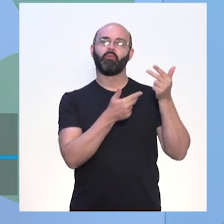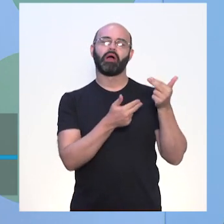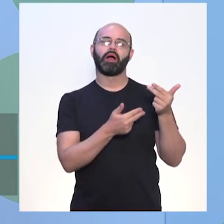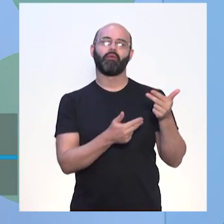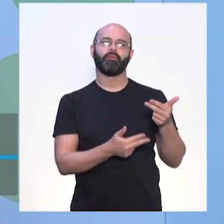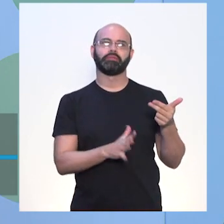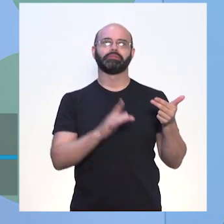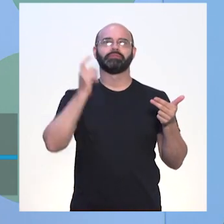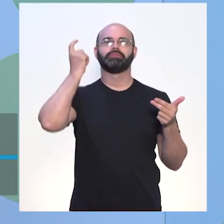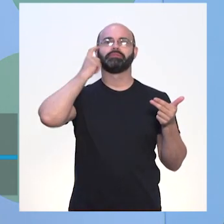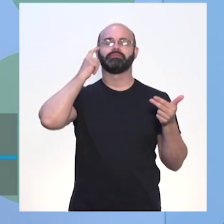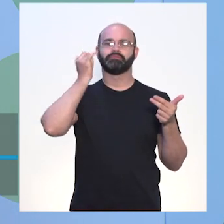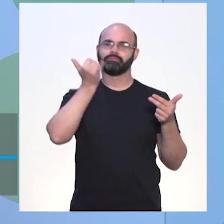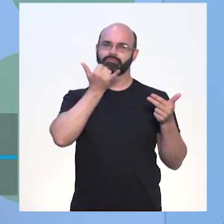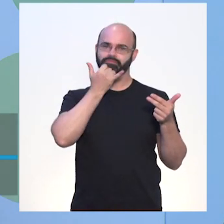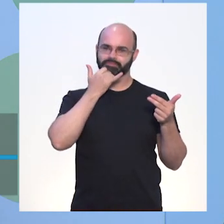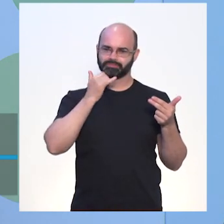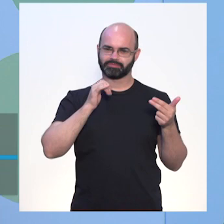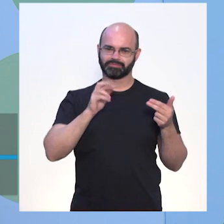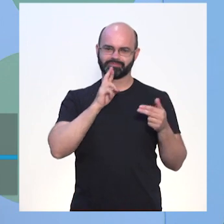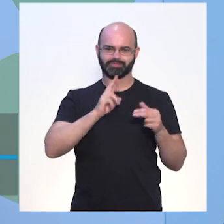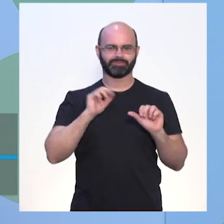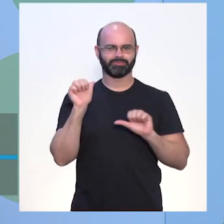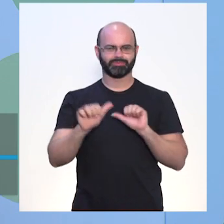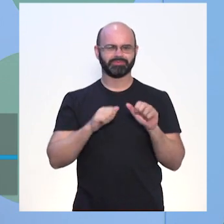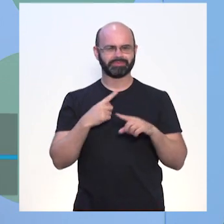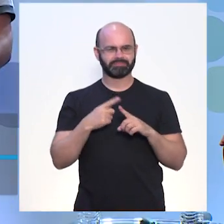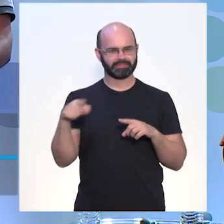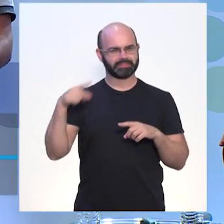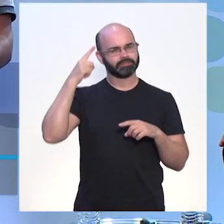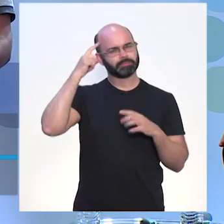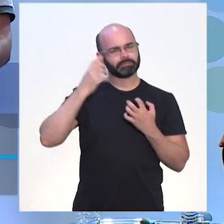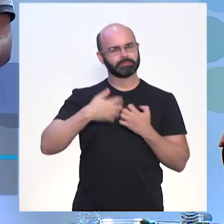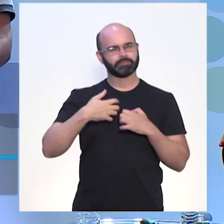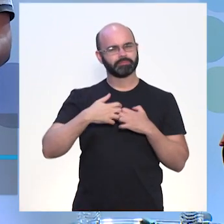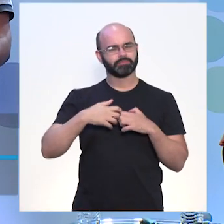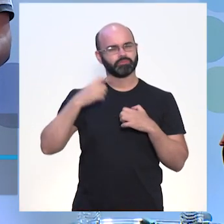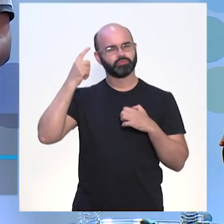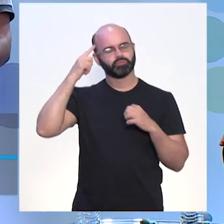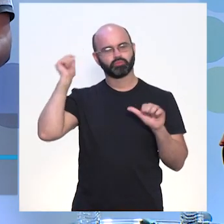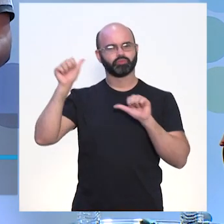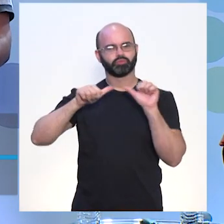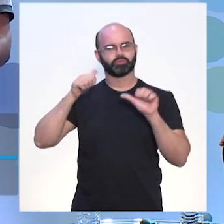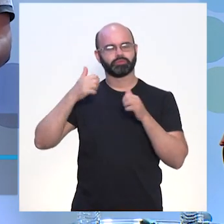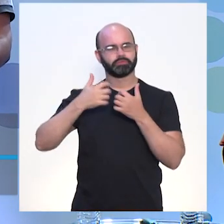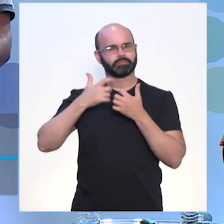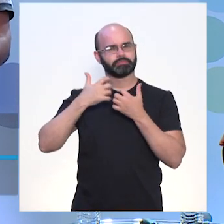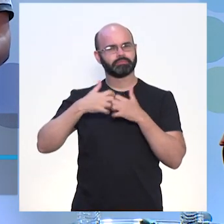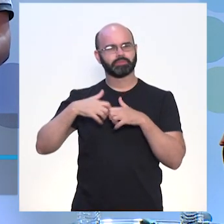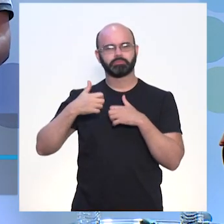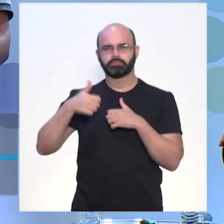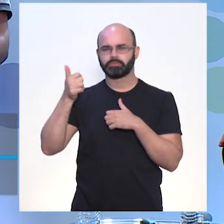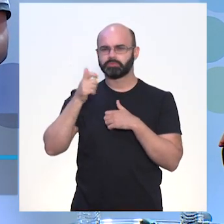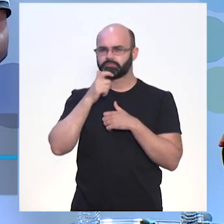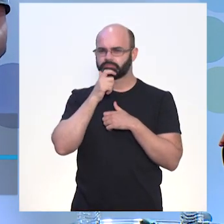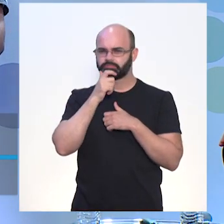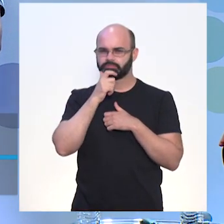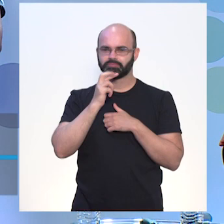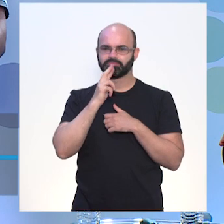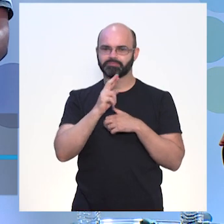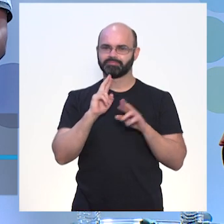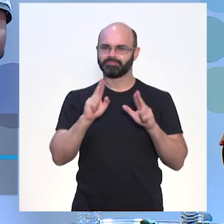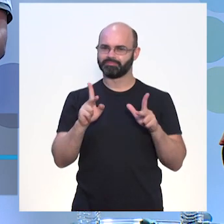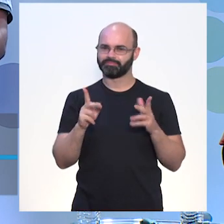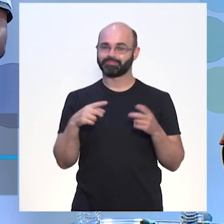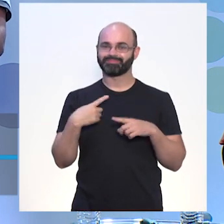eles pensaram melhor? Olha, aí os professores devem ter ido ajudando os estudantes, né? Aí pensando, porque de